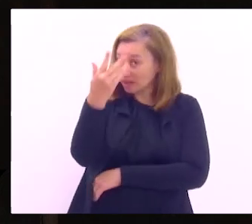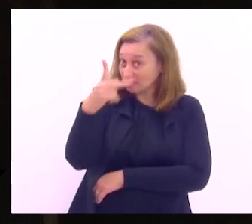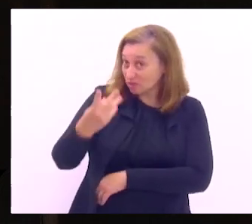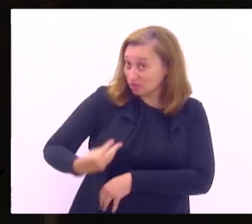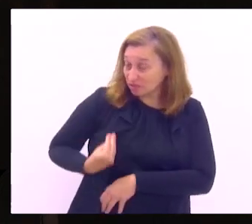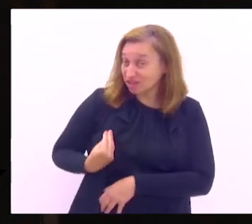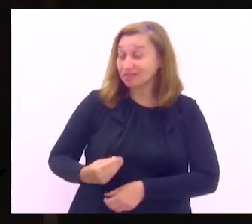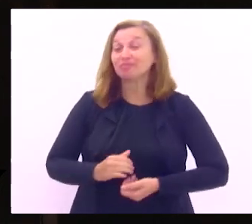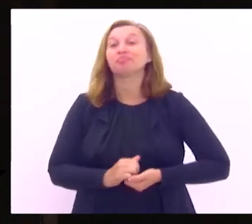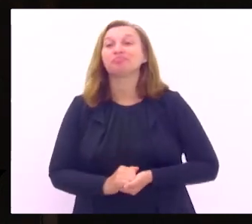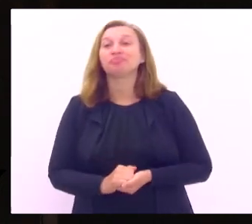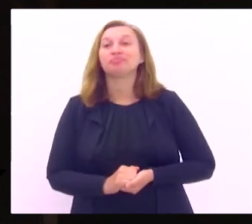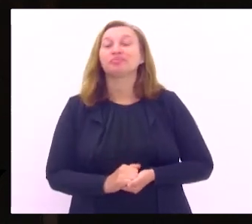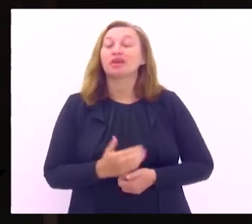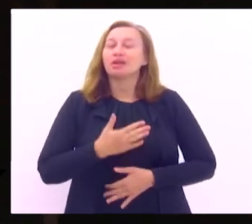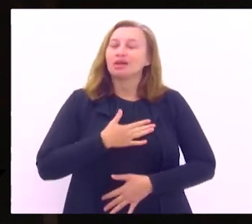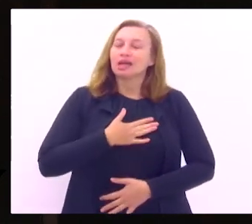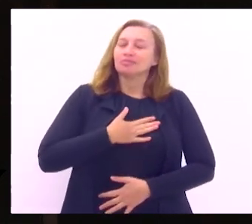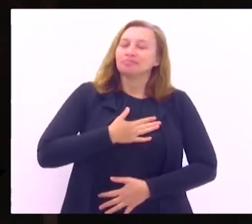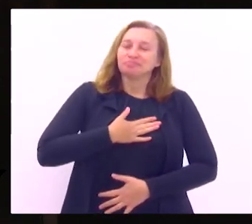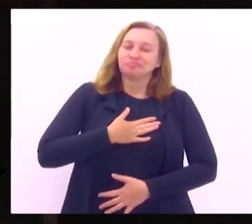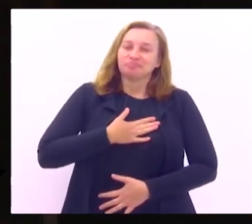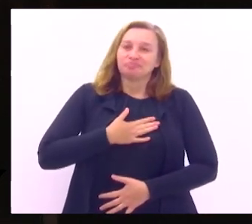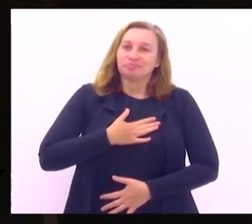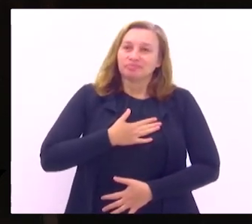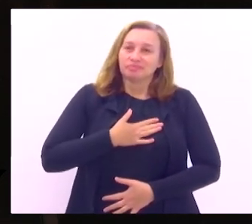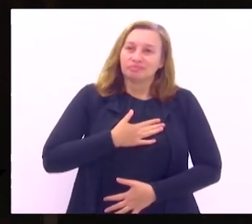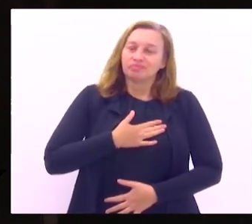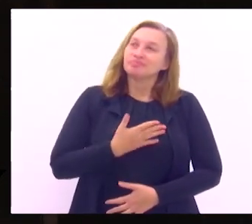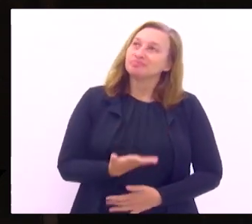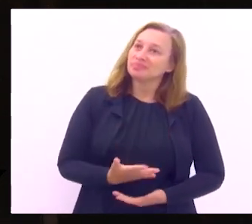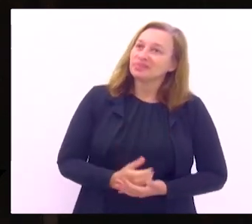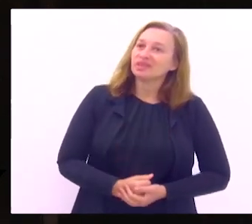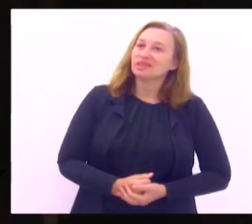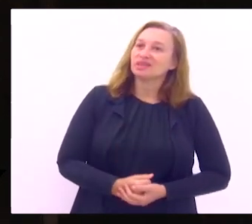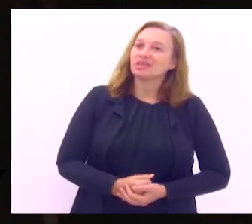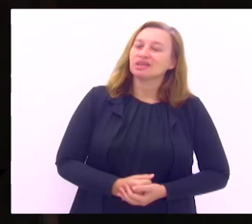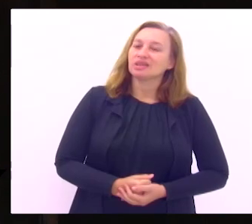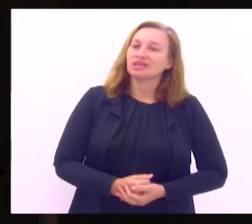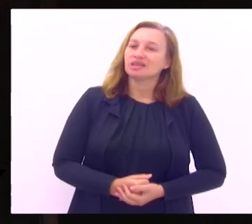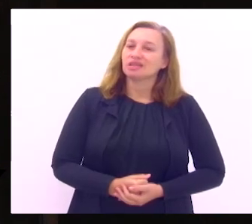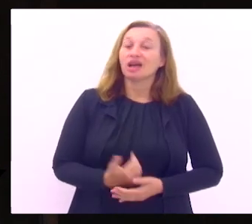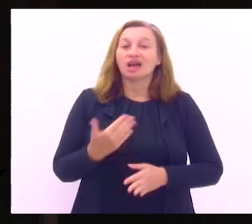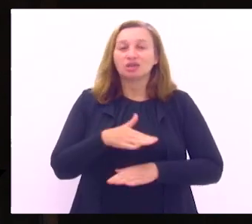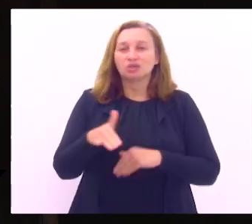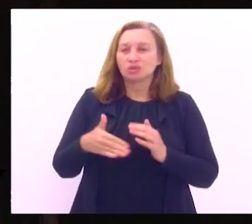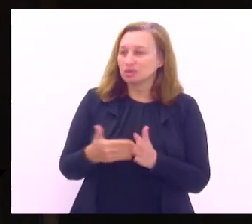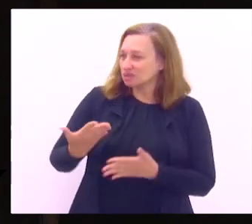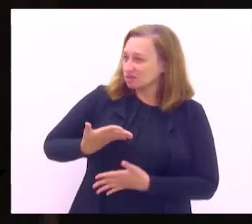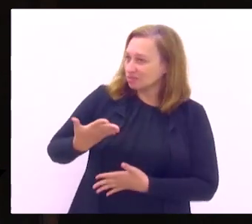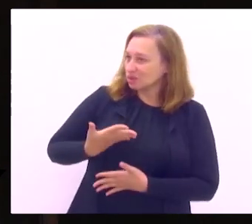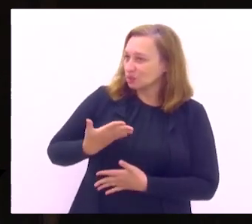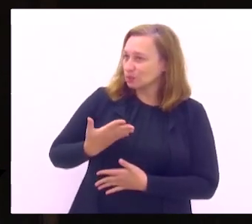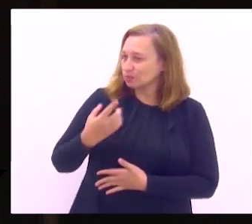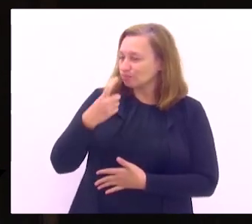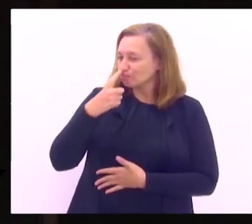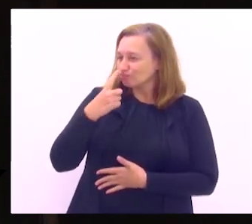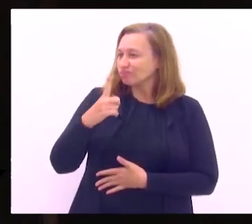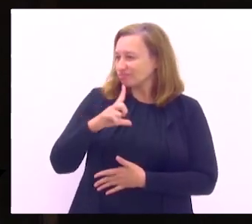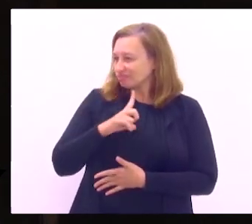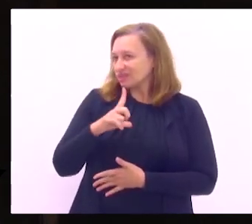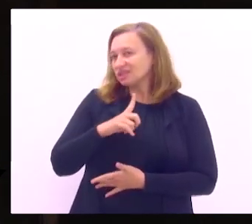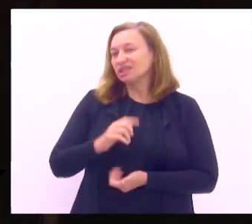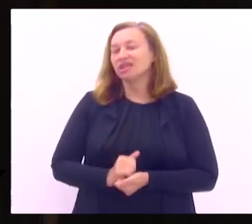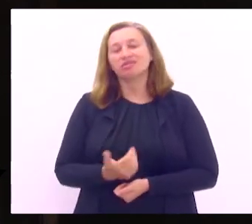presença. Vlamir, Gestinha, né, desculpa a intimidade, né,